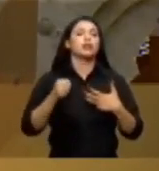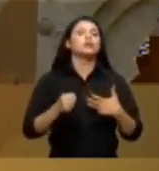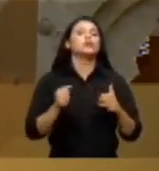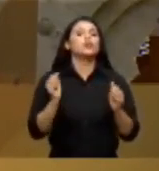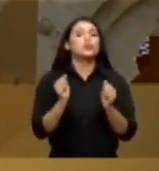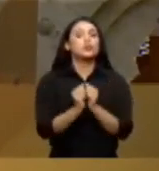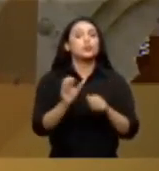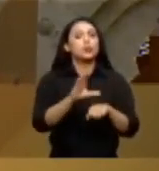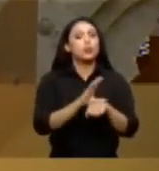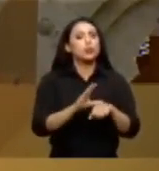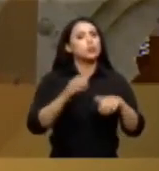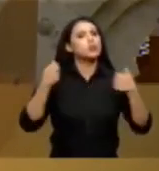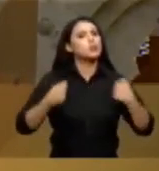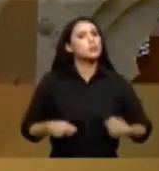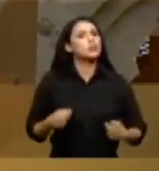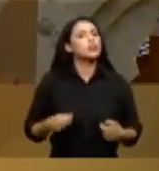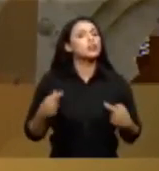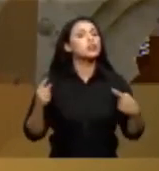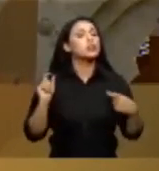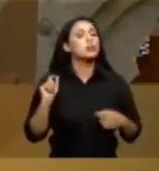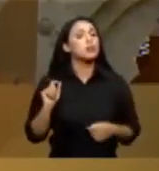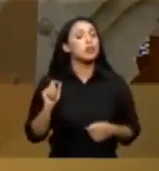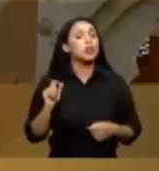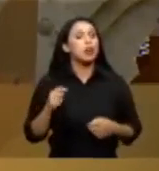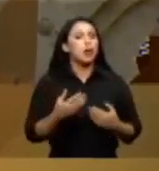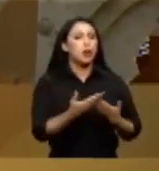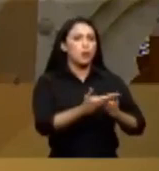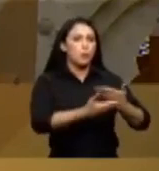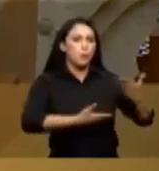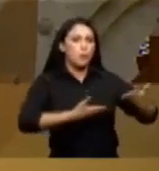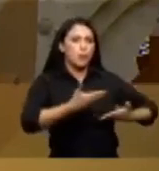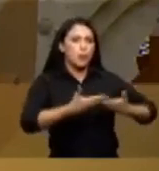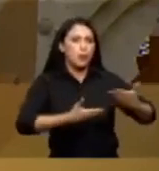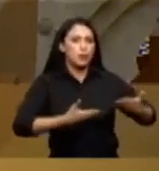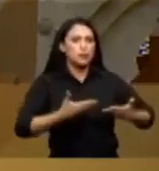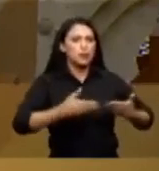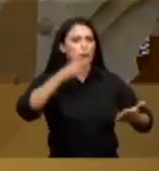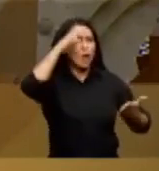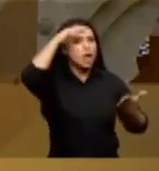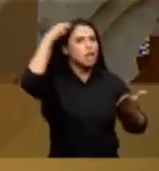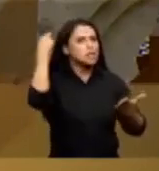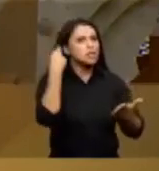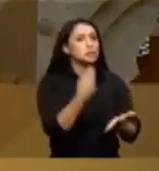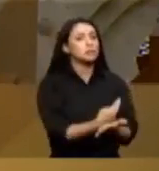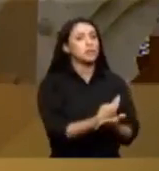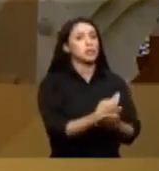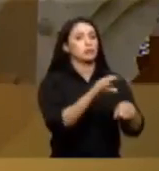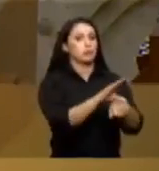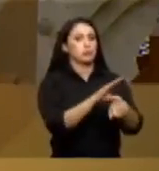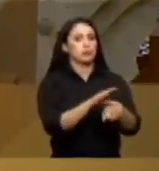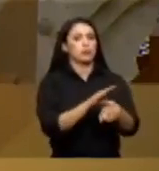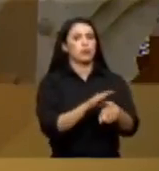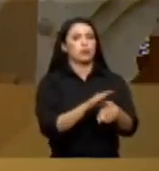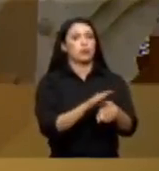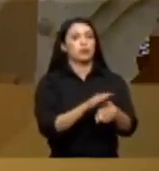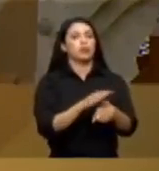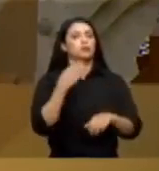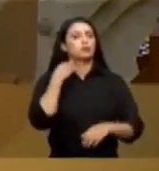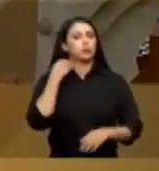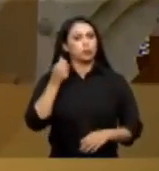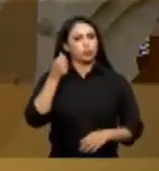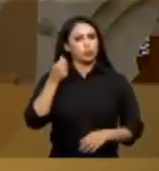ser, necessariamente, uma relação de incondicional respeito, sob pena de